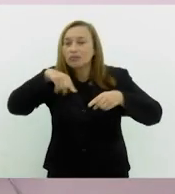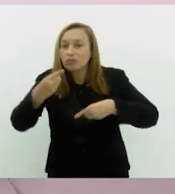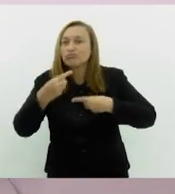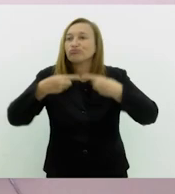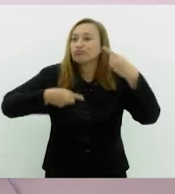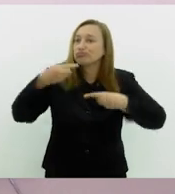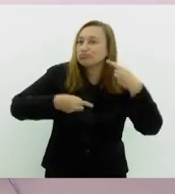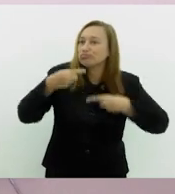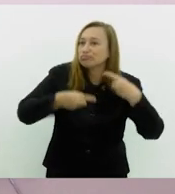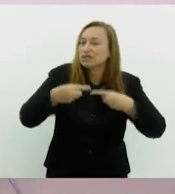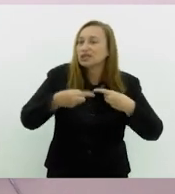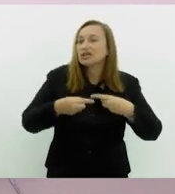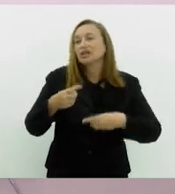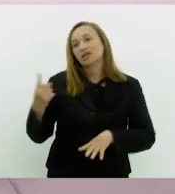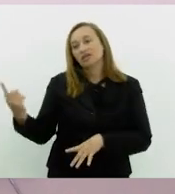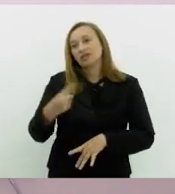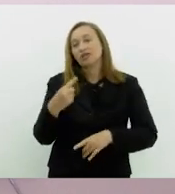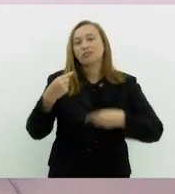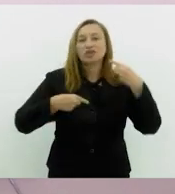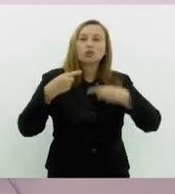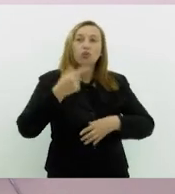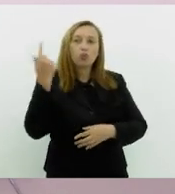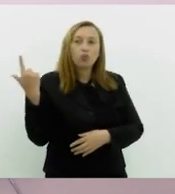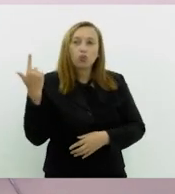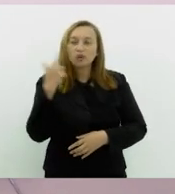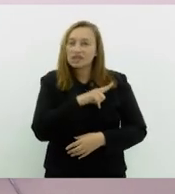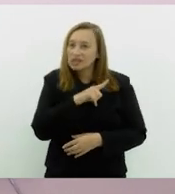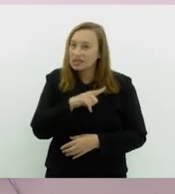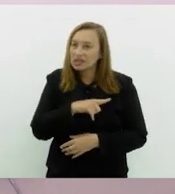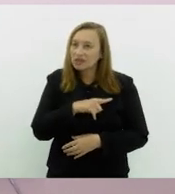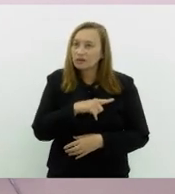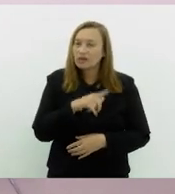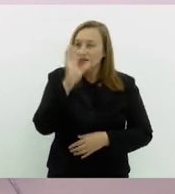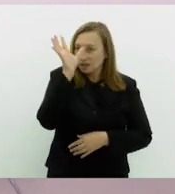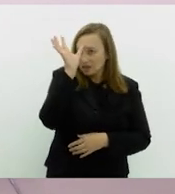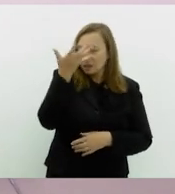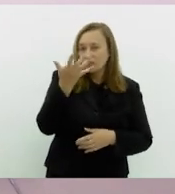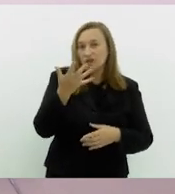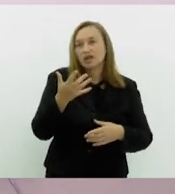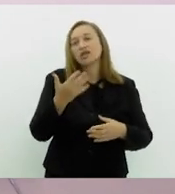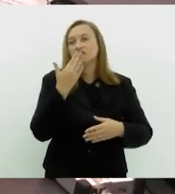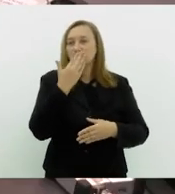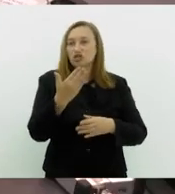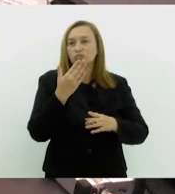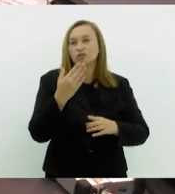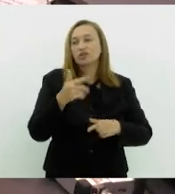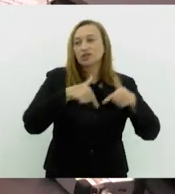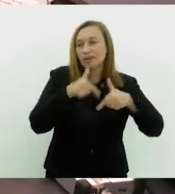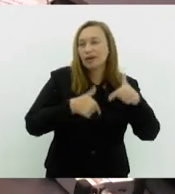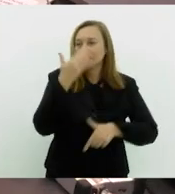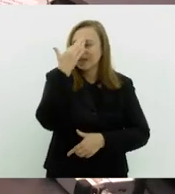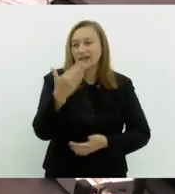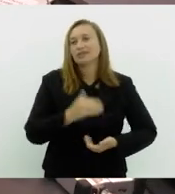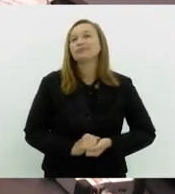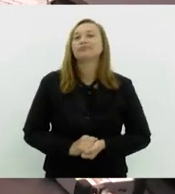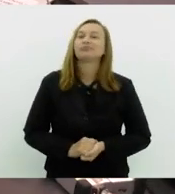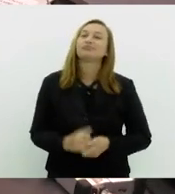trazendo para a discussão, para que a gente consiga erradicar essa forma de trabalho. Tá, obrigada.